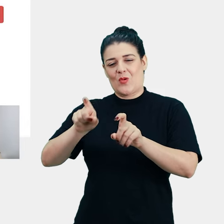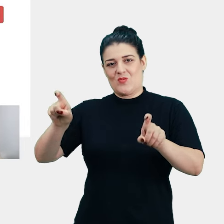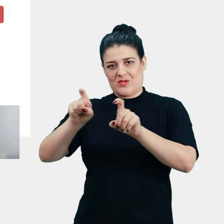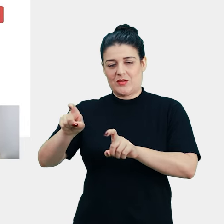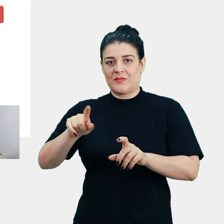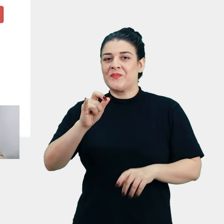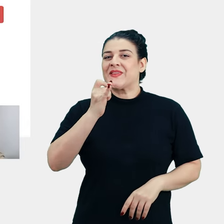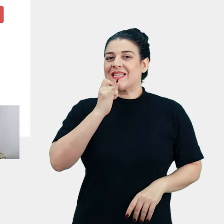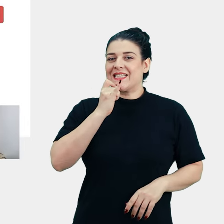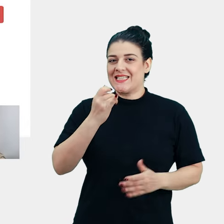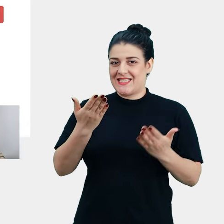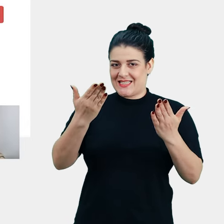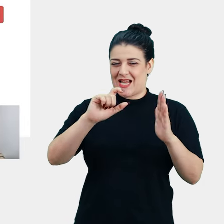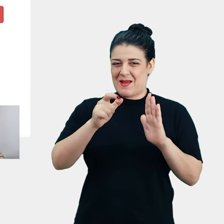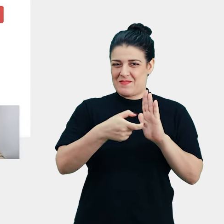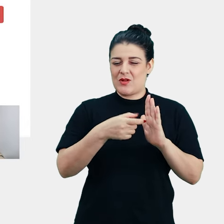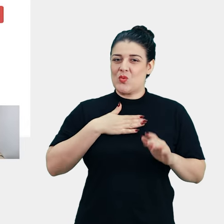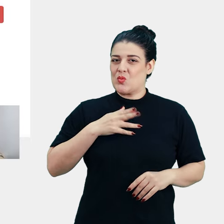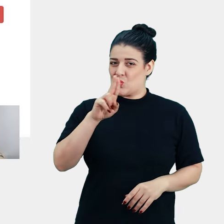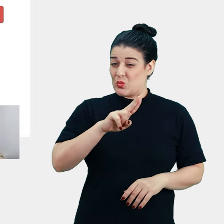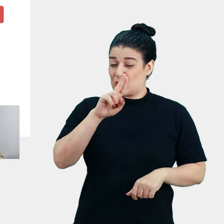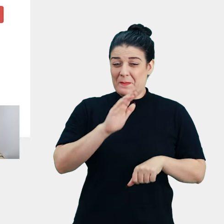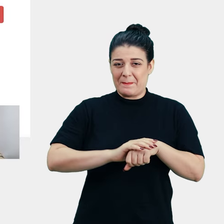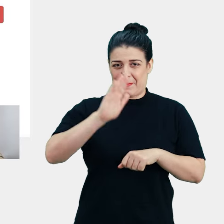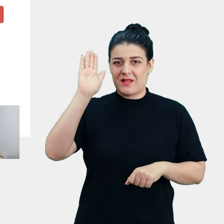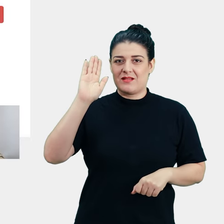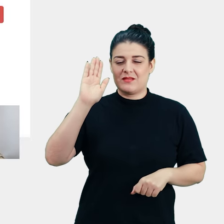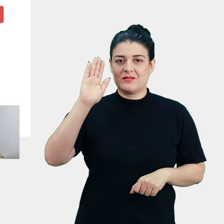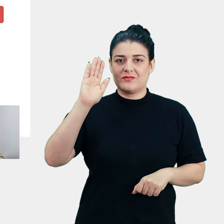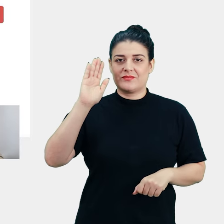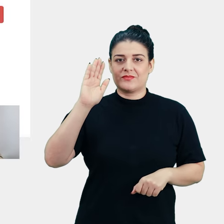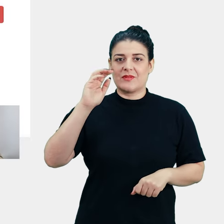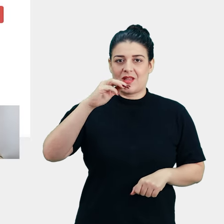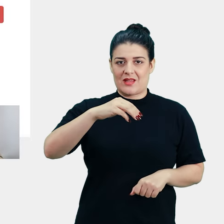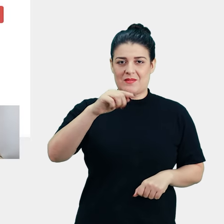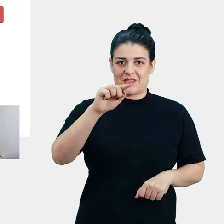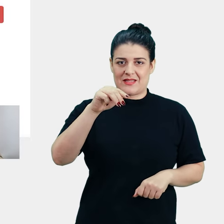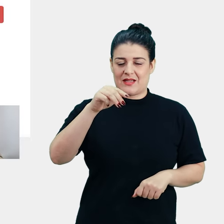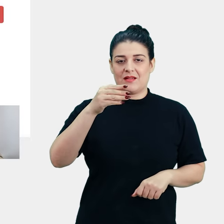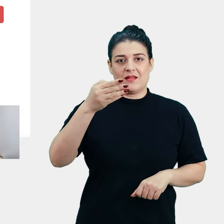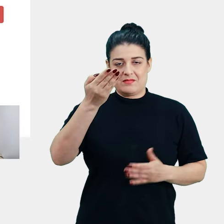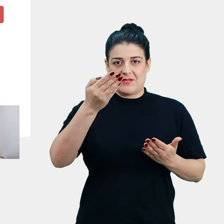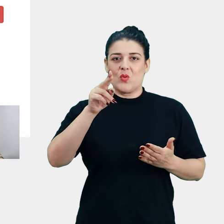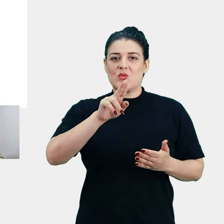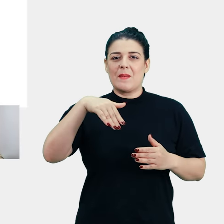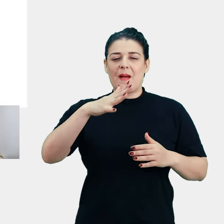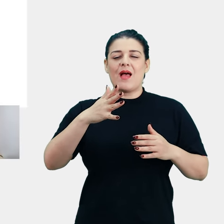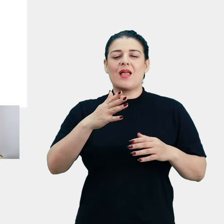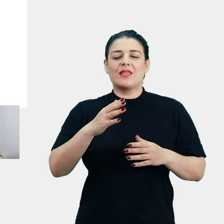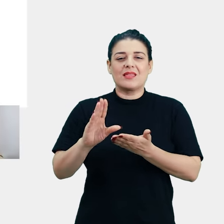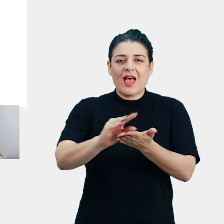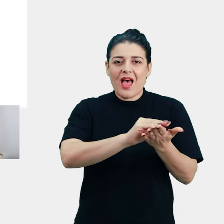um exemplo de um software que eu utilizo bastante, que é o MZMine, que é muito utilizado para processamento de